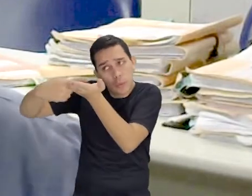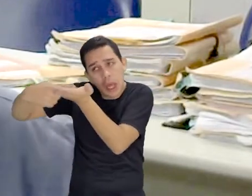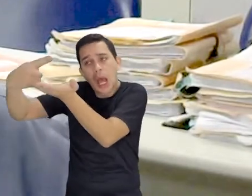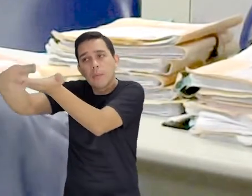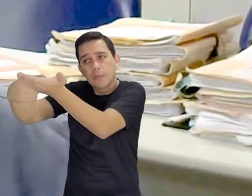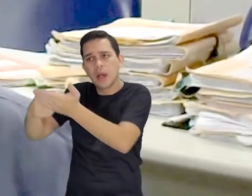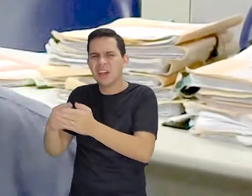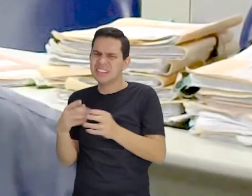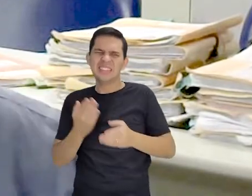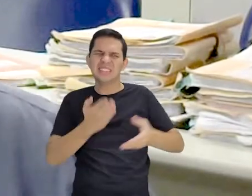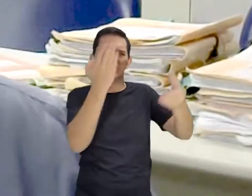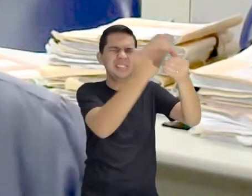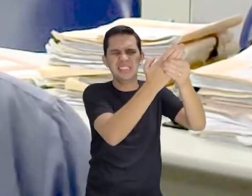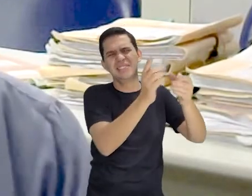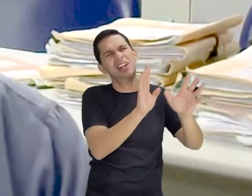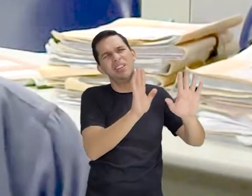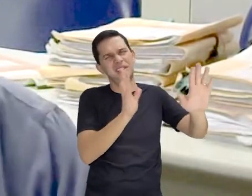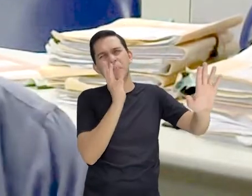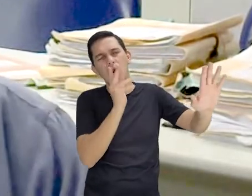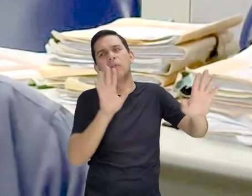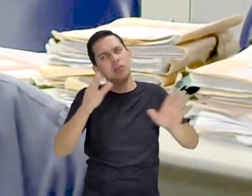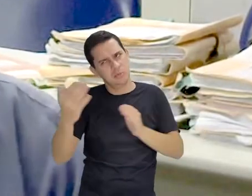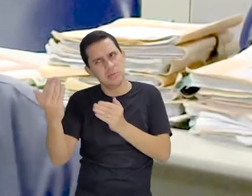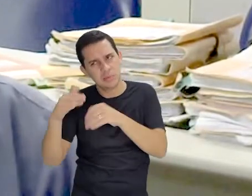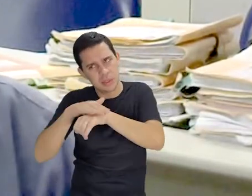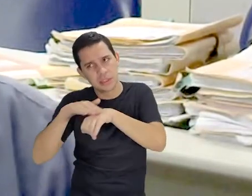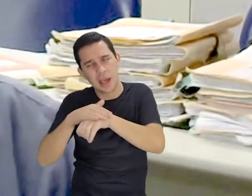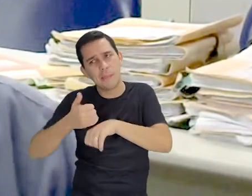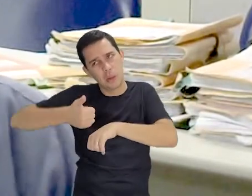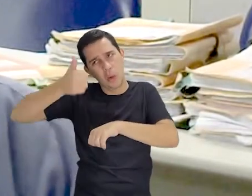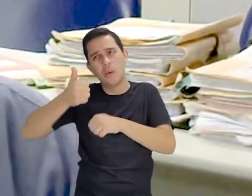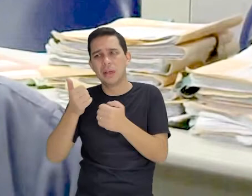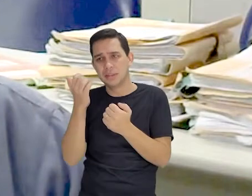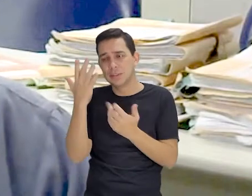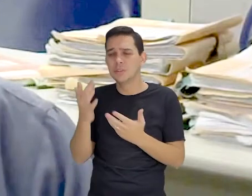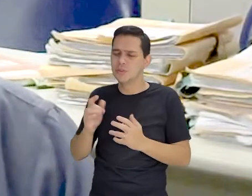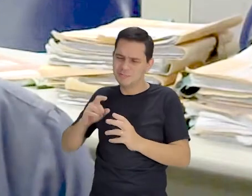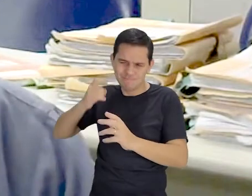está abarrotado de demandas. Então, enfim, foi tentado